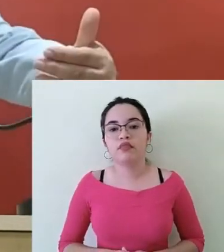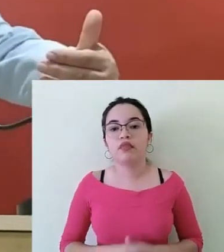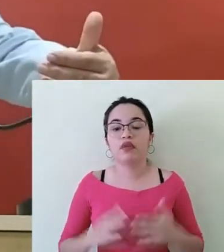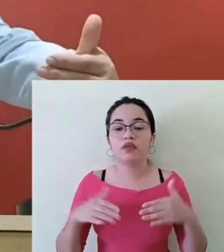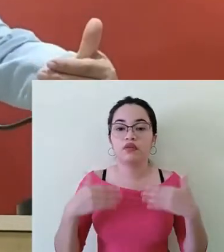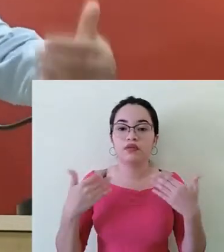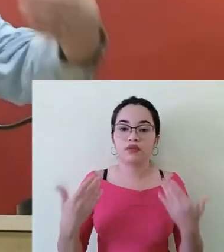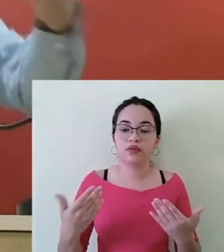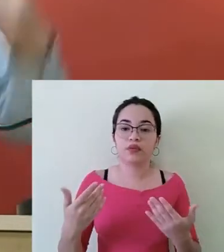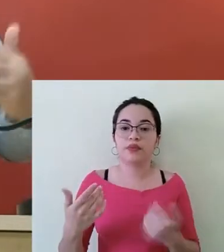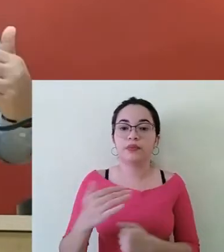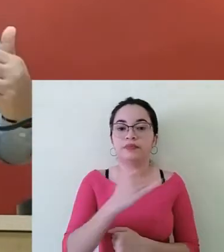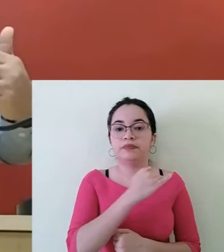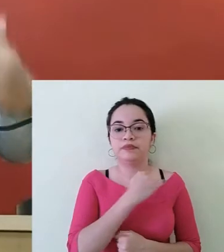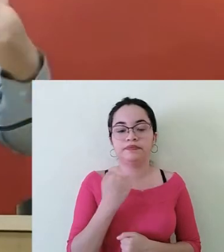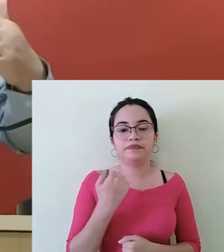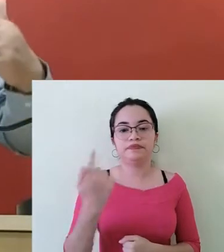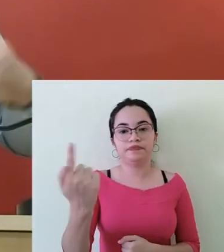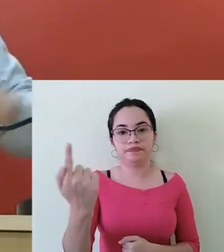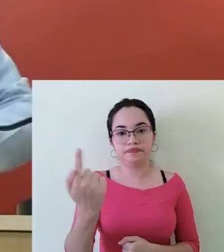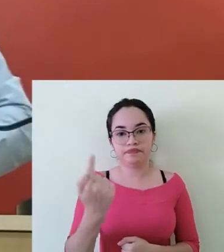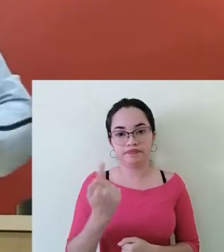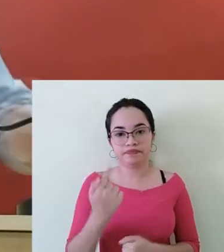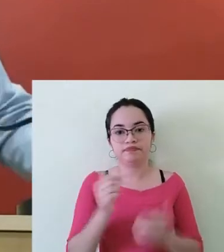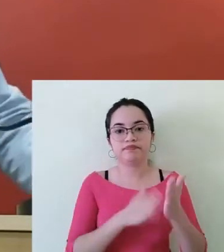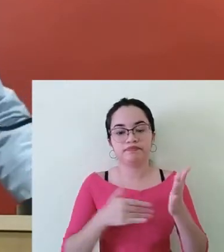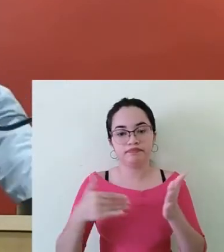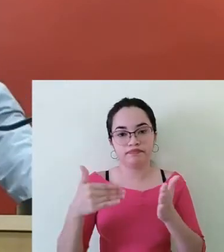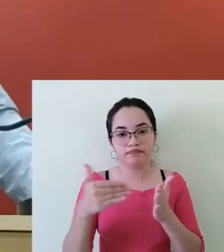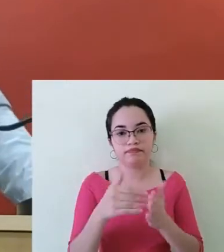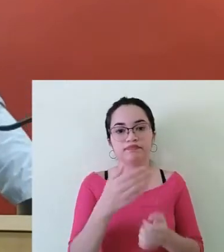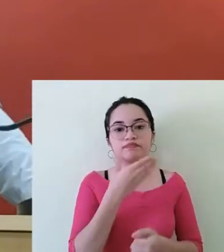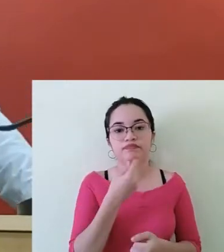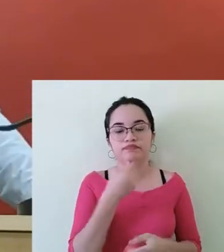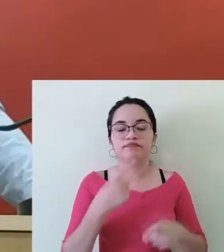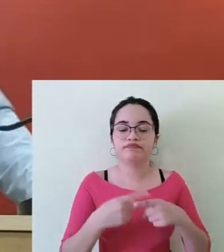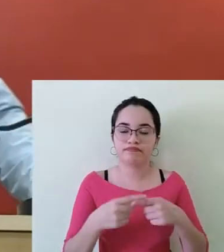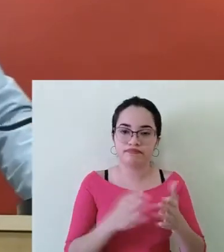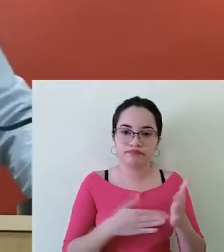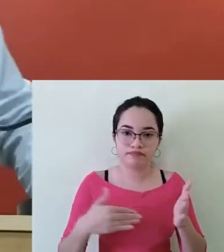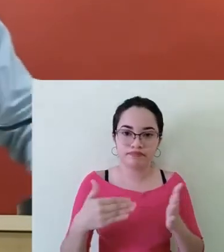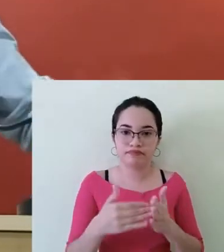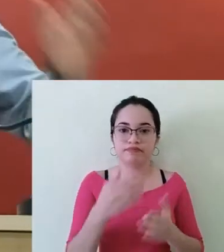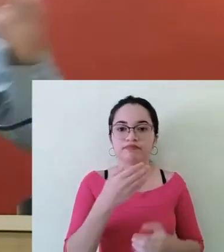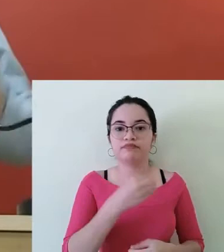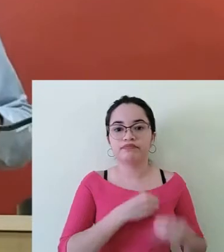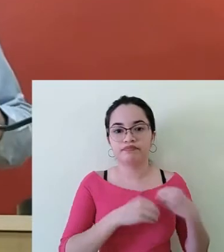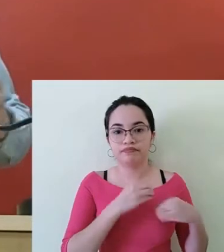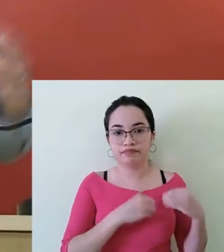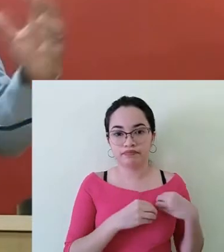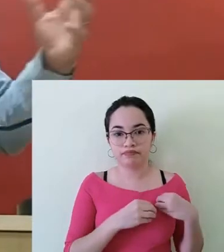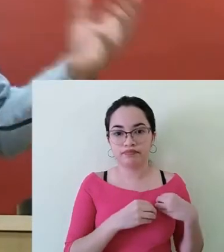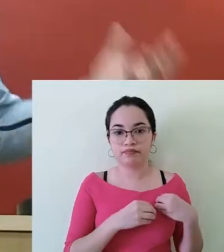E a partir daí, a morte veio para todos os homens, porque todos pecaram.